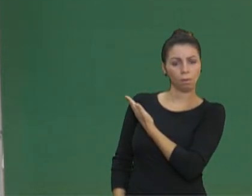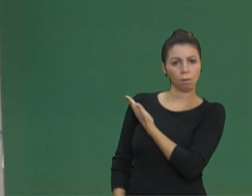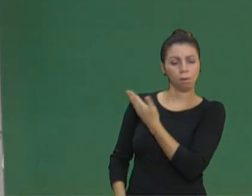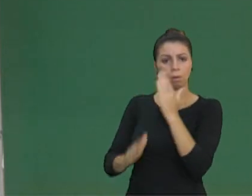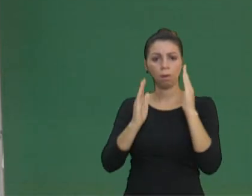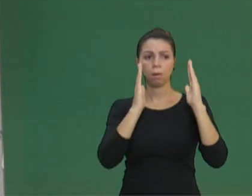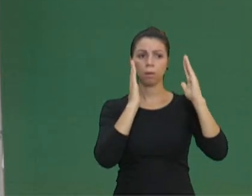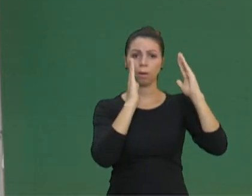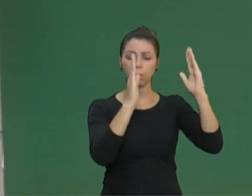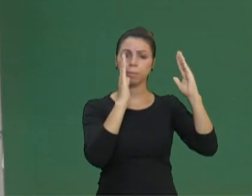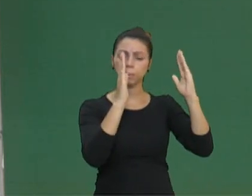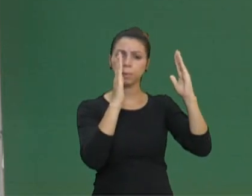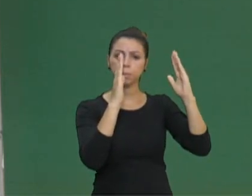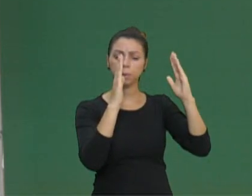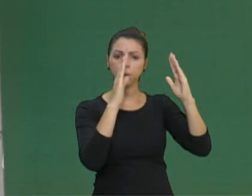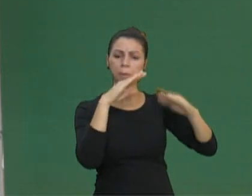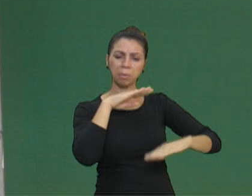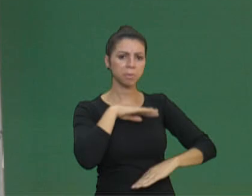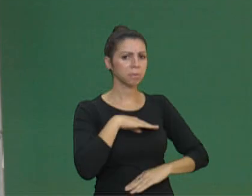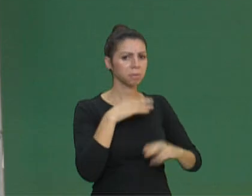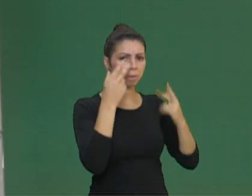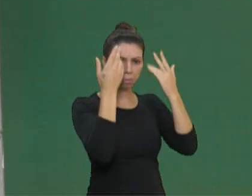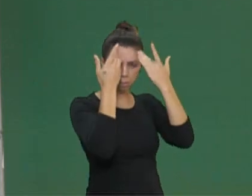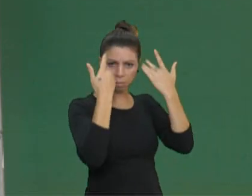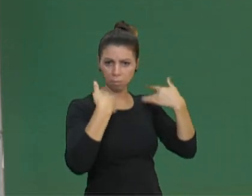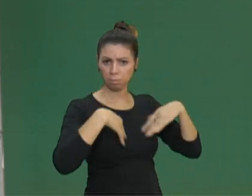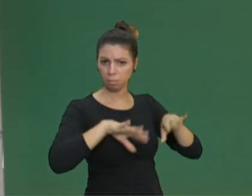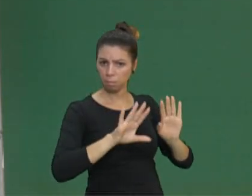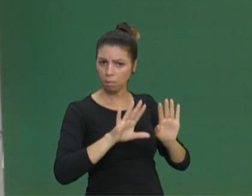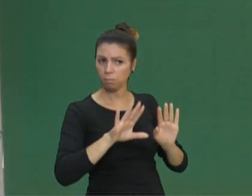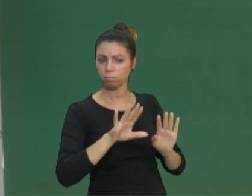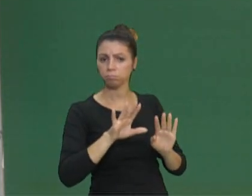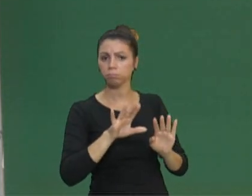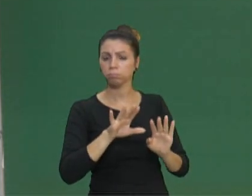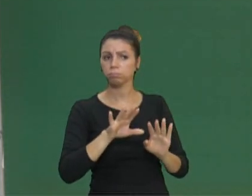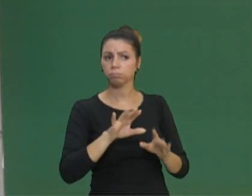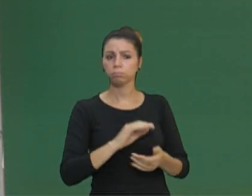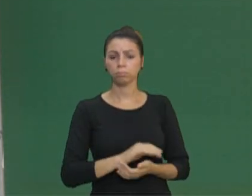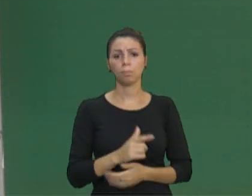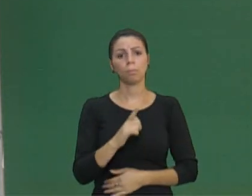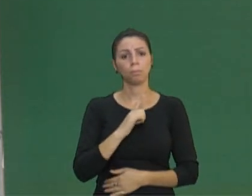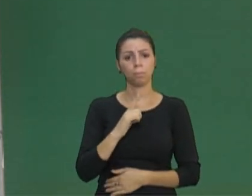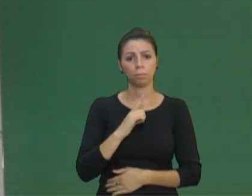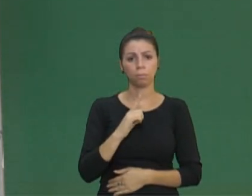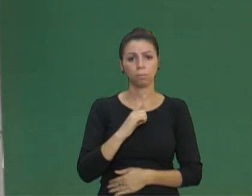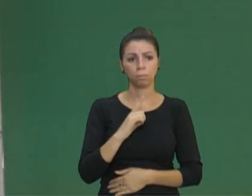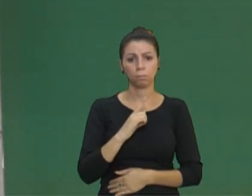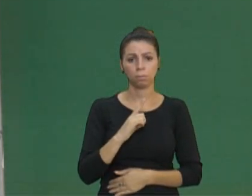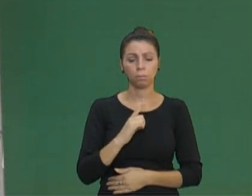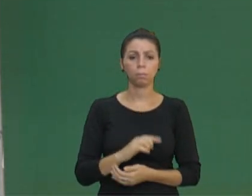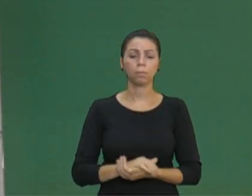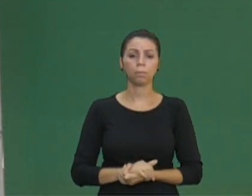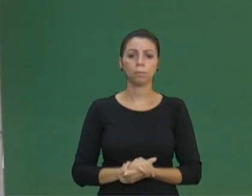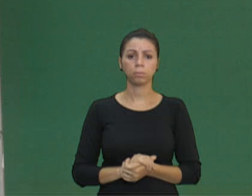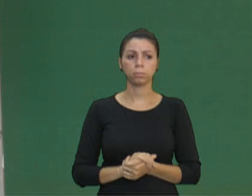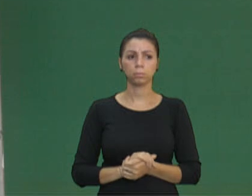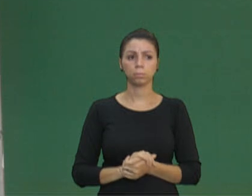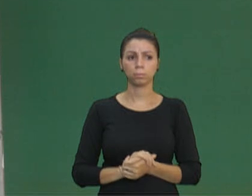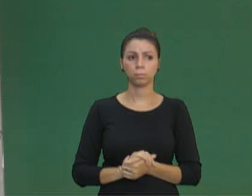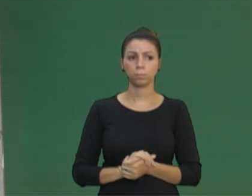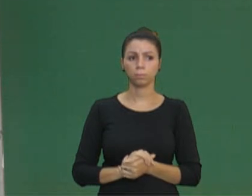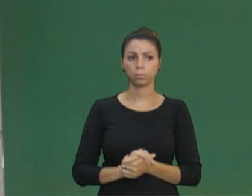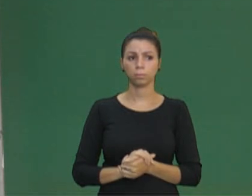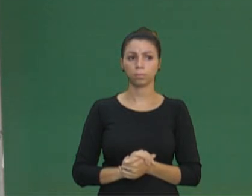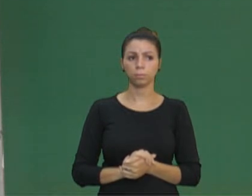nossa atmosfera, aqui nessa região onde a gente respira, nós temos, né, uma certa camada de ar quente